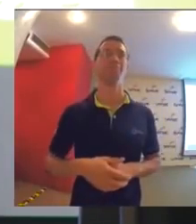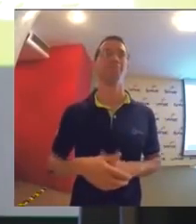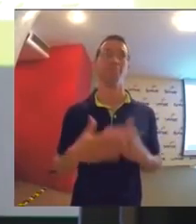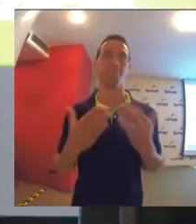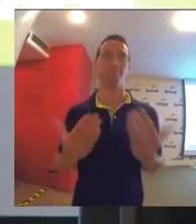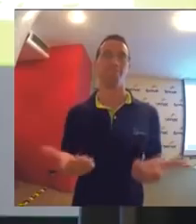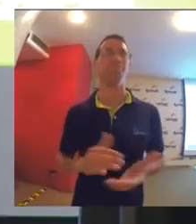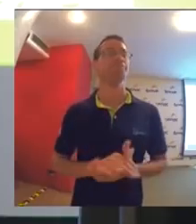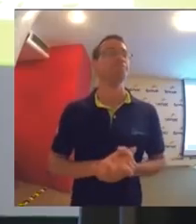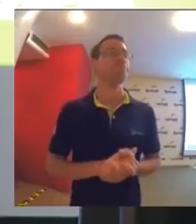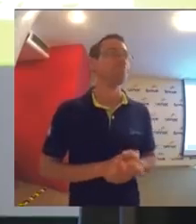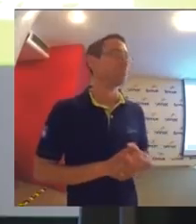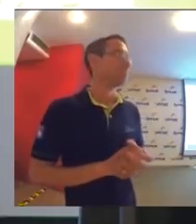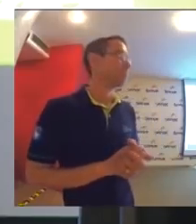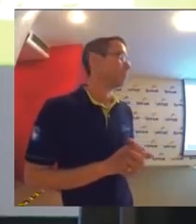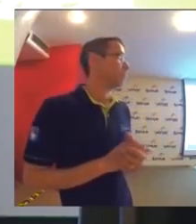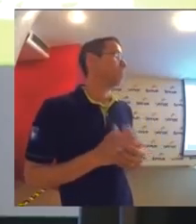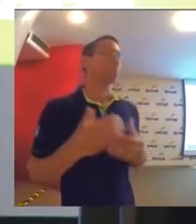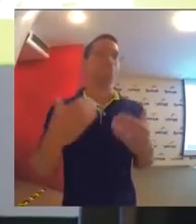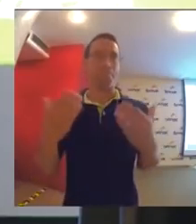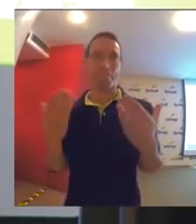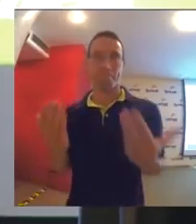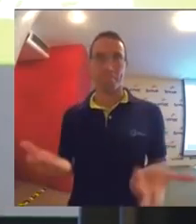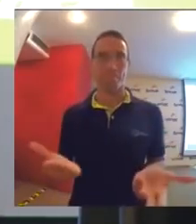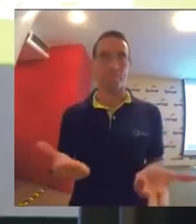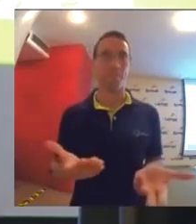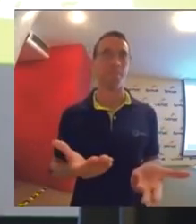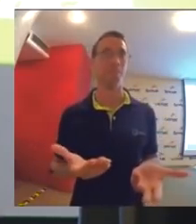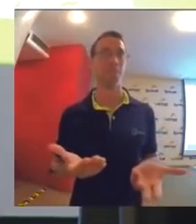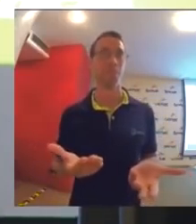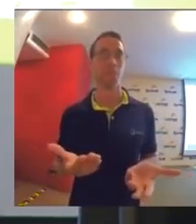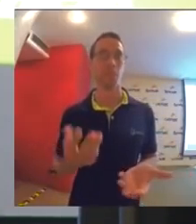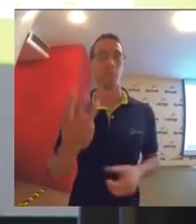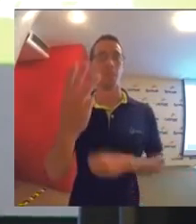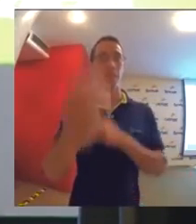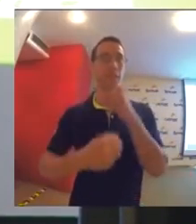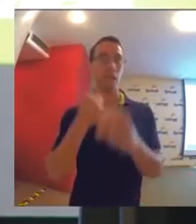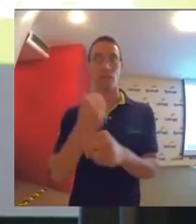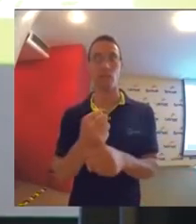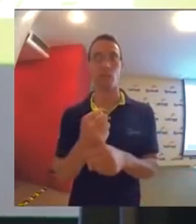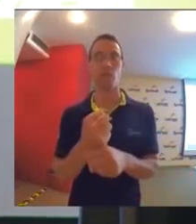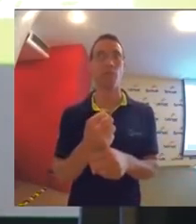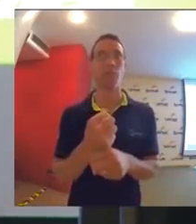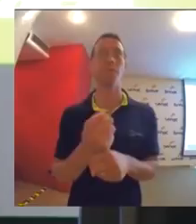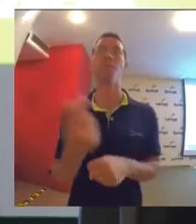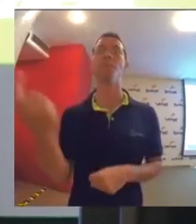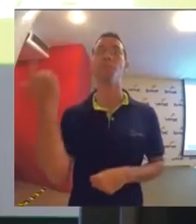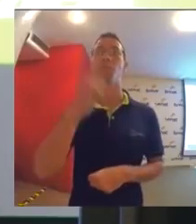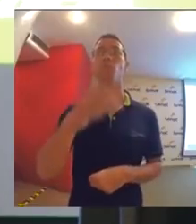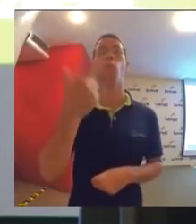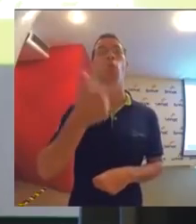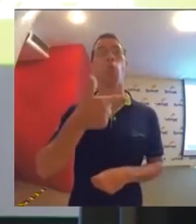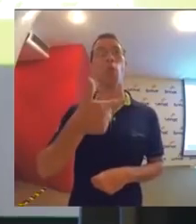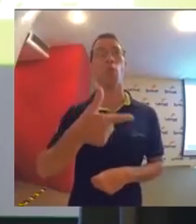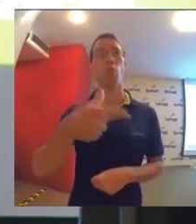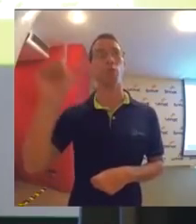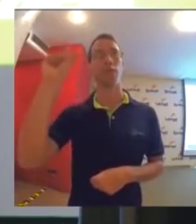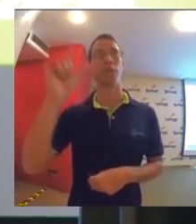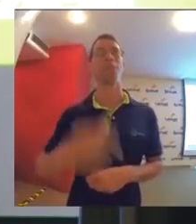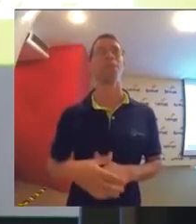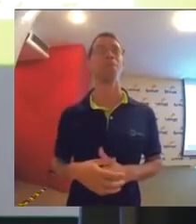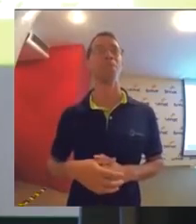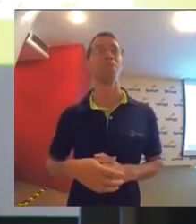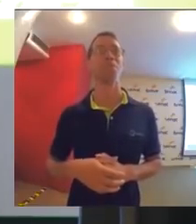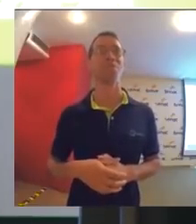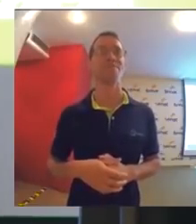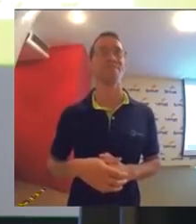Bom, aí, passados 3 anos, nós conseguimos outra, porque estamos a falar no